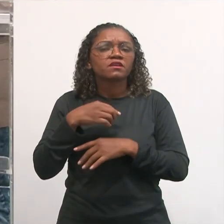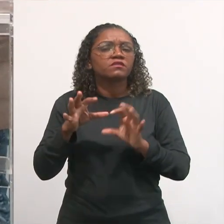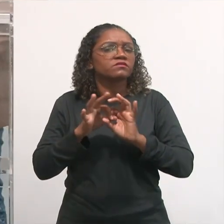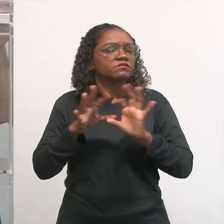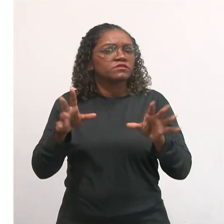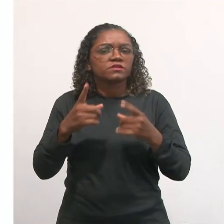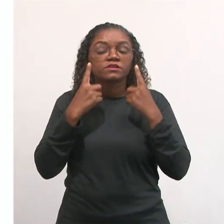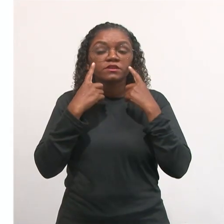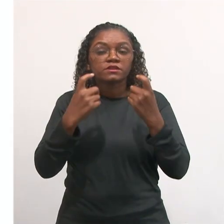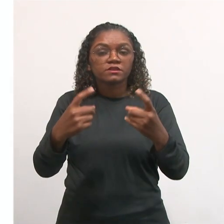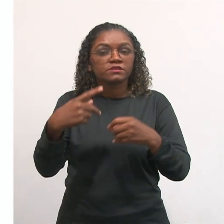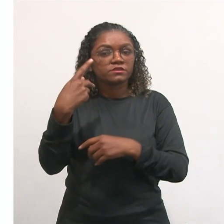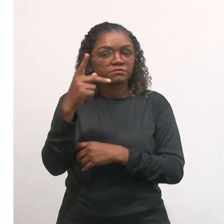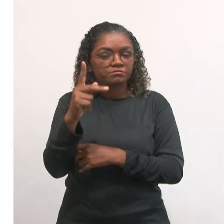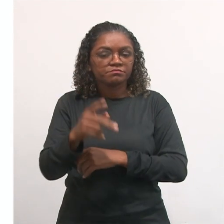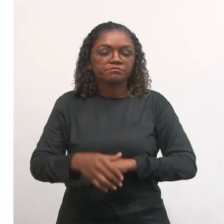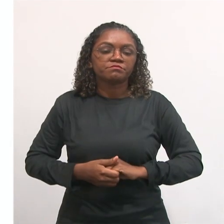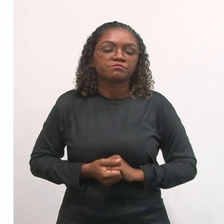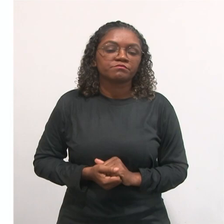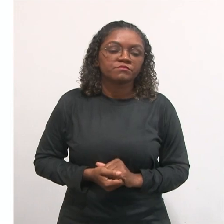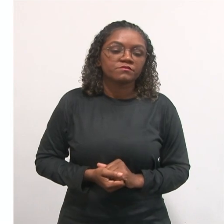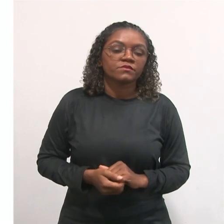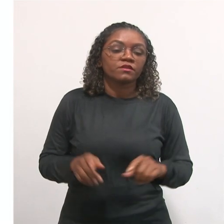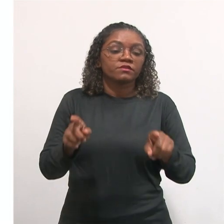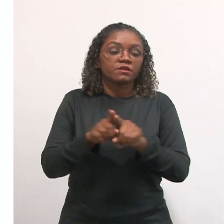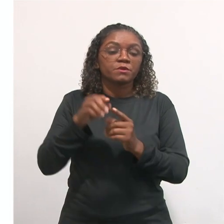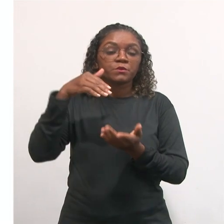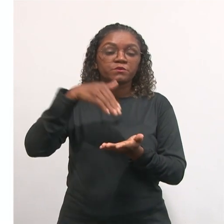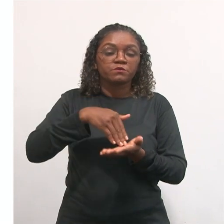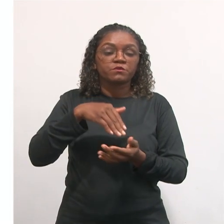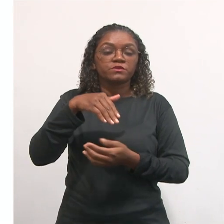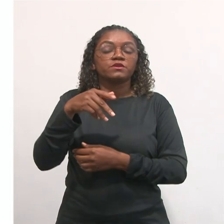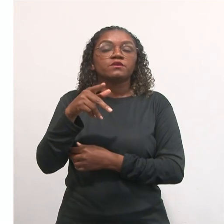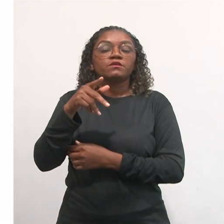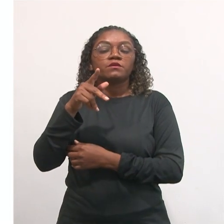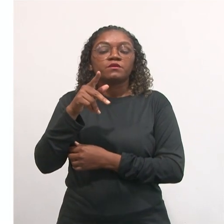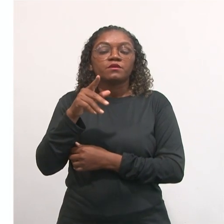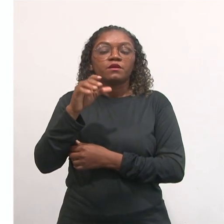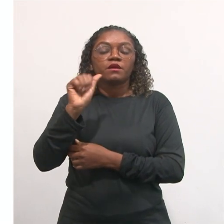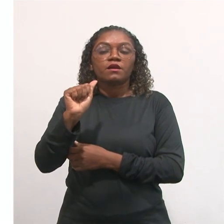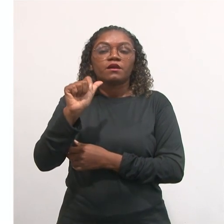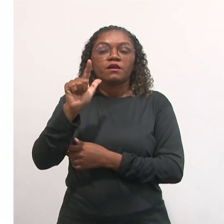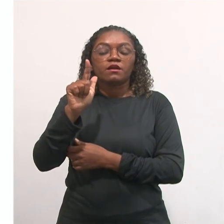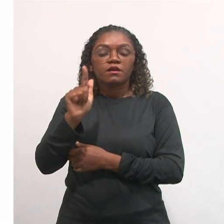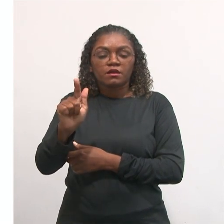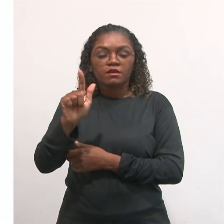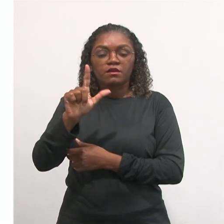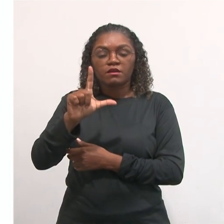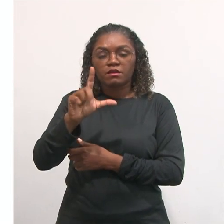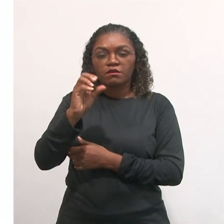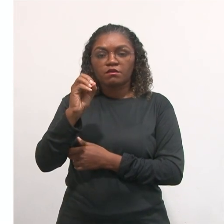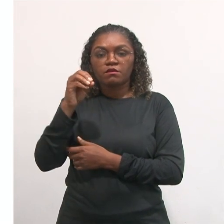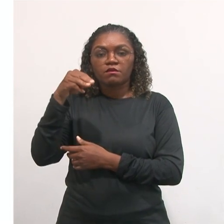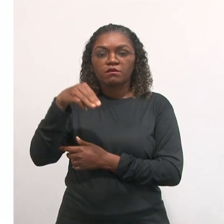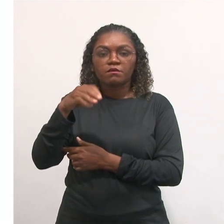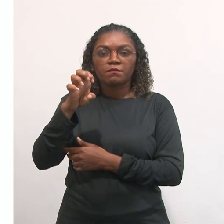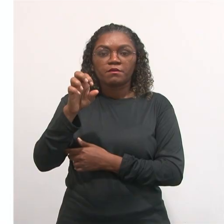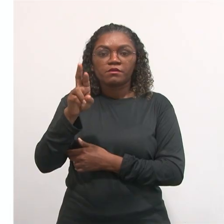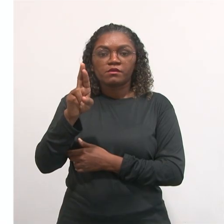gestor da política. Beleza? E por conglomerado, conglomerado é quando eu